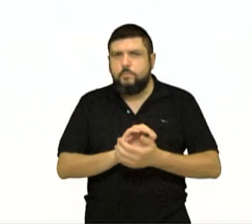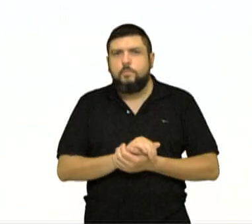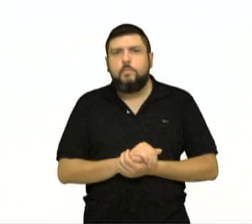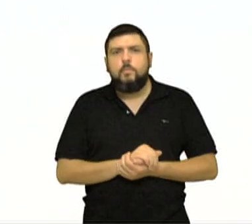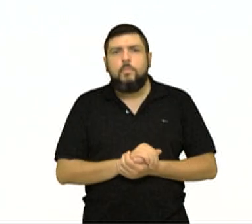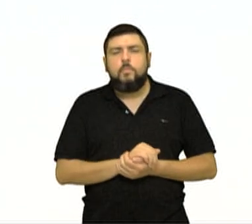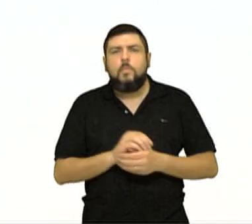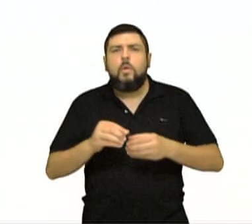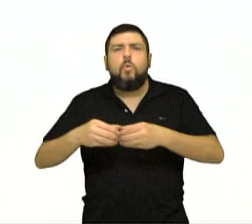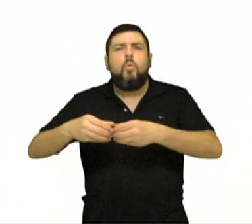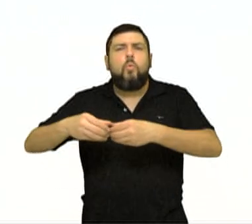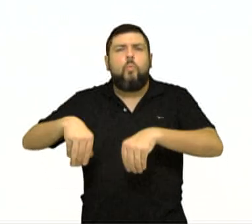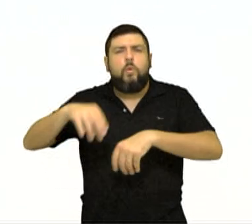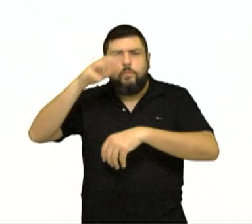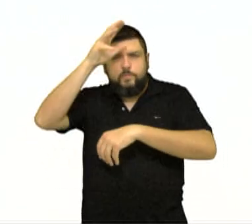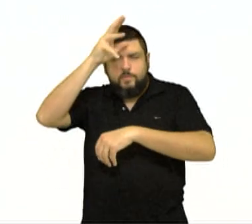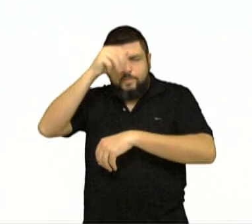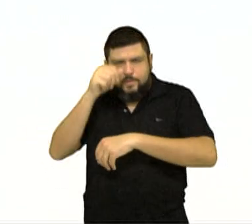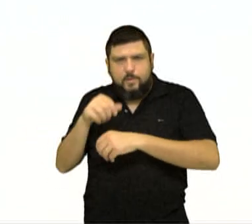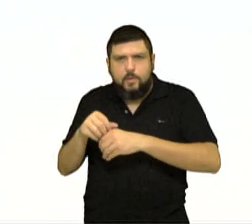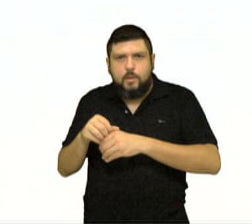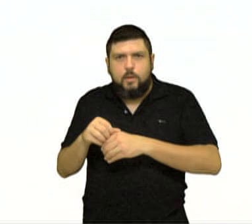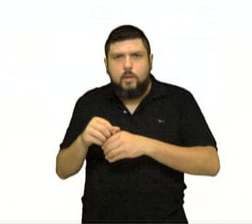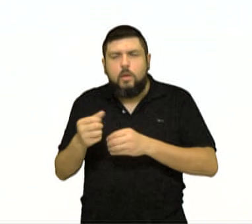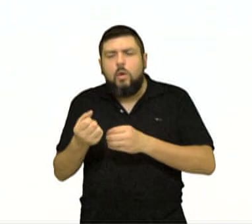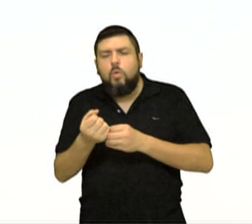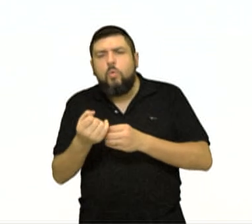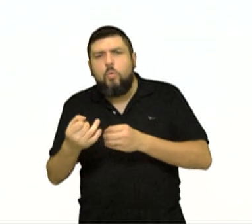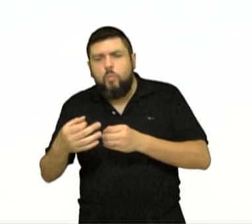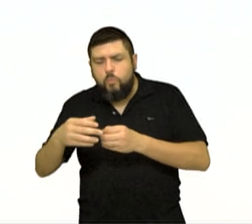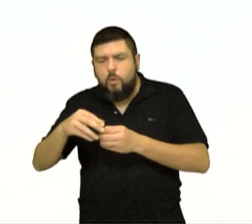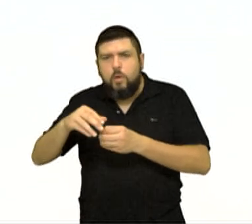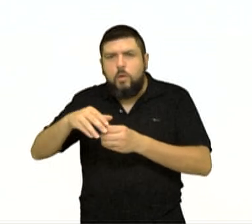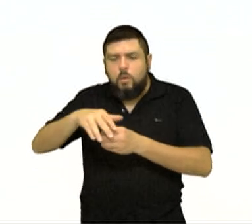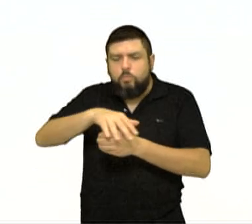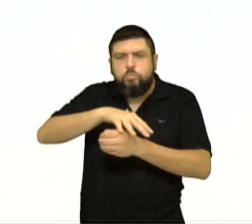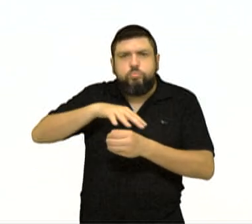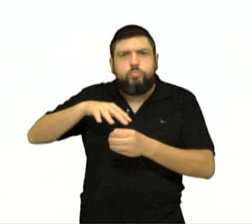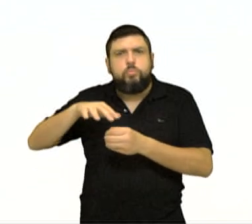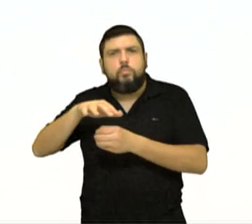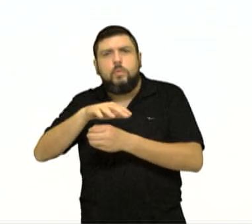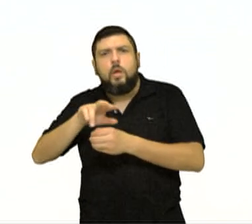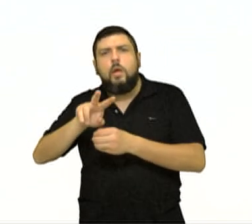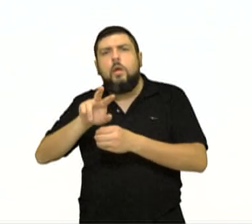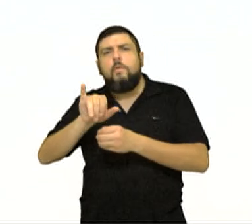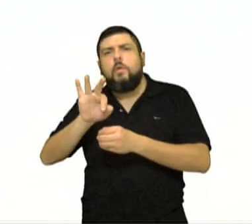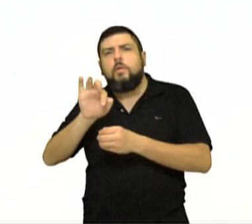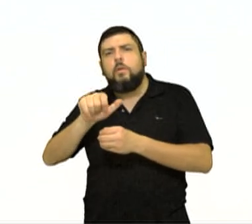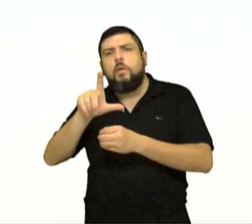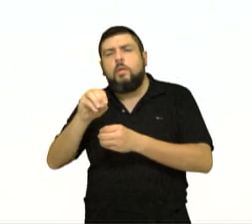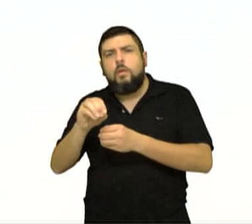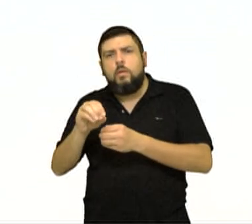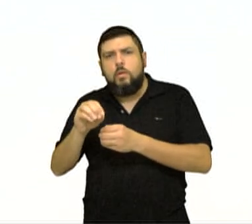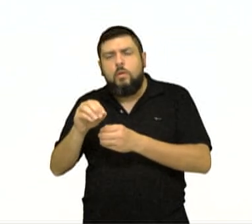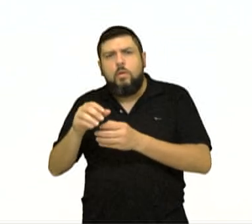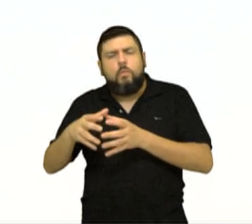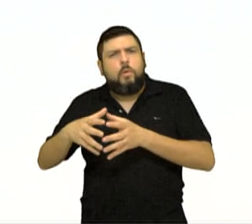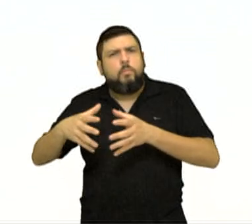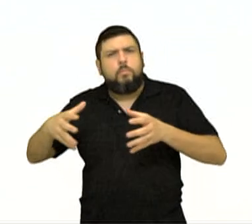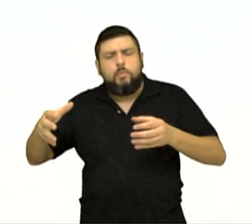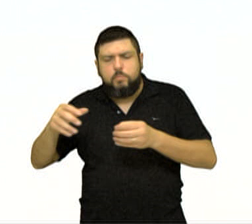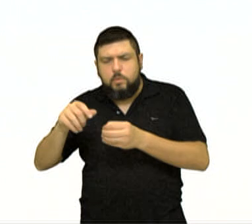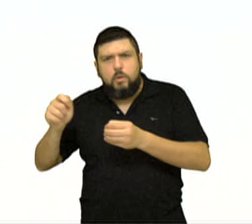do ovo de galinha, a quantidade de vitelo, né, lembrando material nutritivo, é tão grande que torna uma